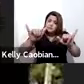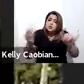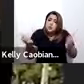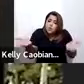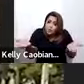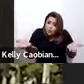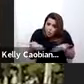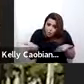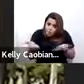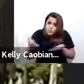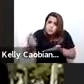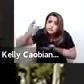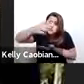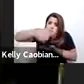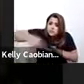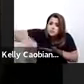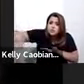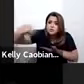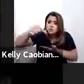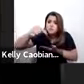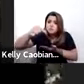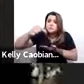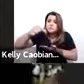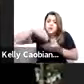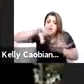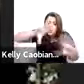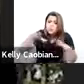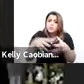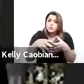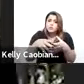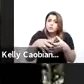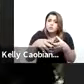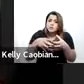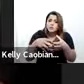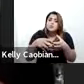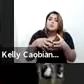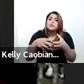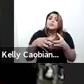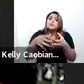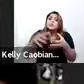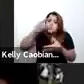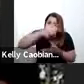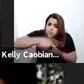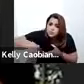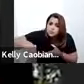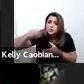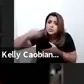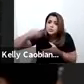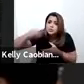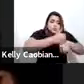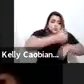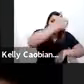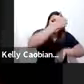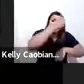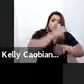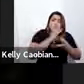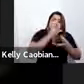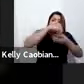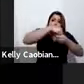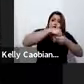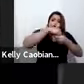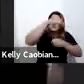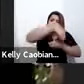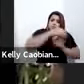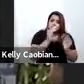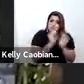motivando um grande time que começa com todos os diretores da Renault, mas estamos